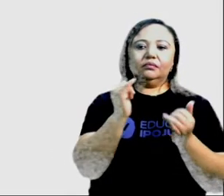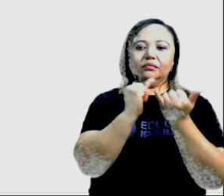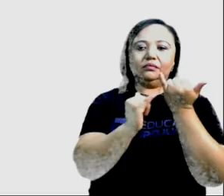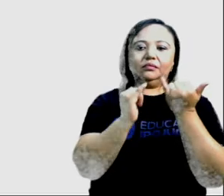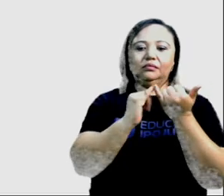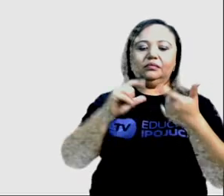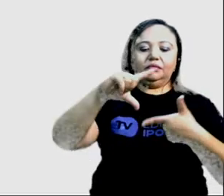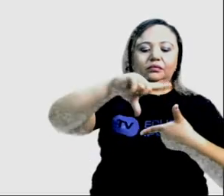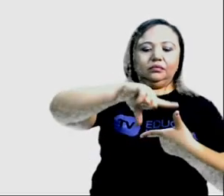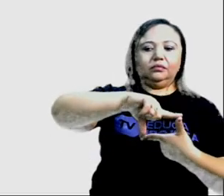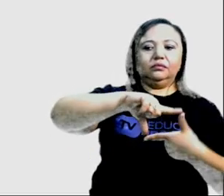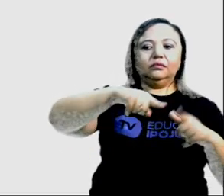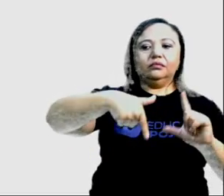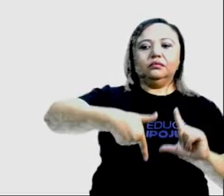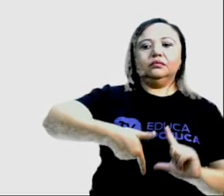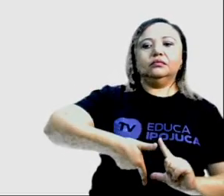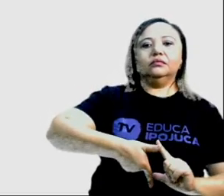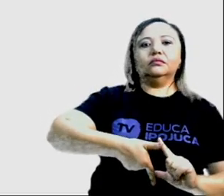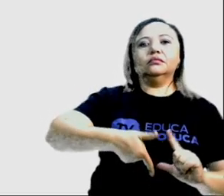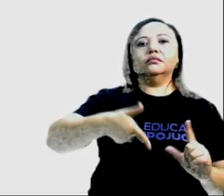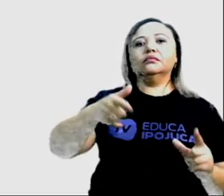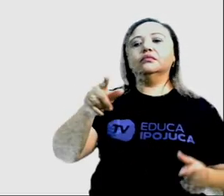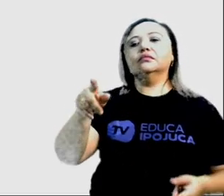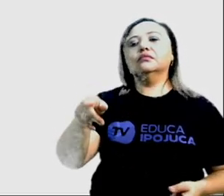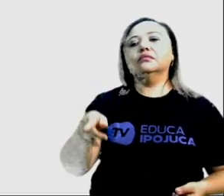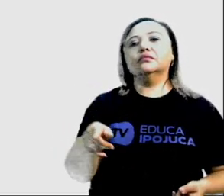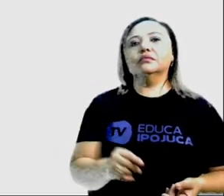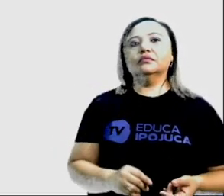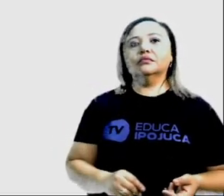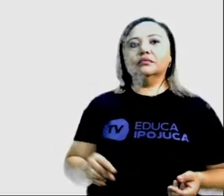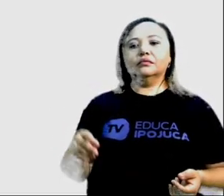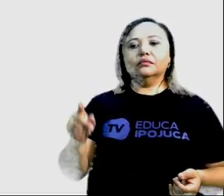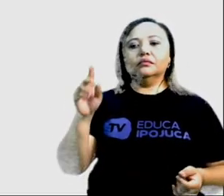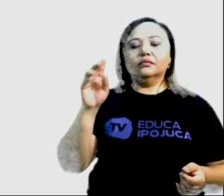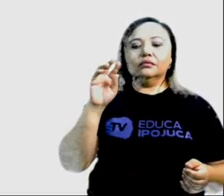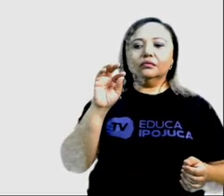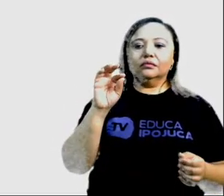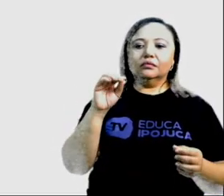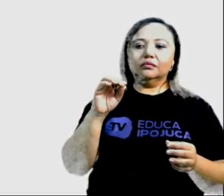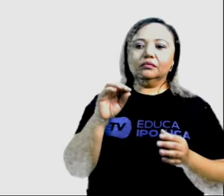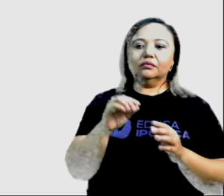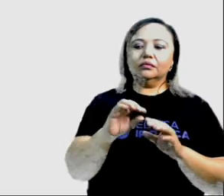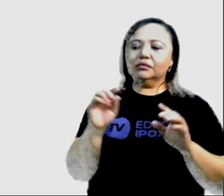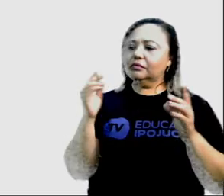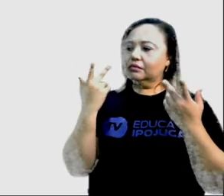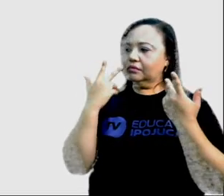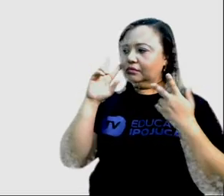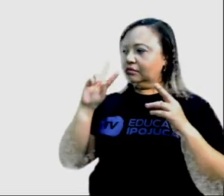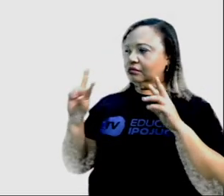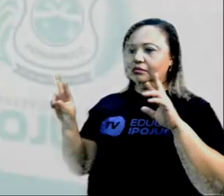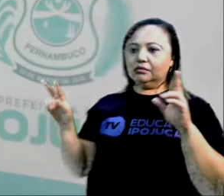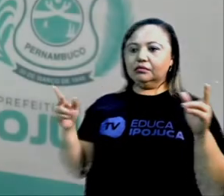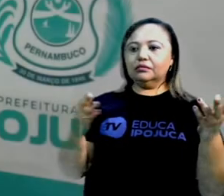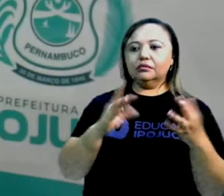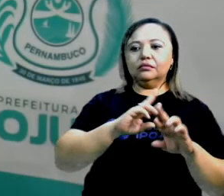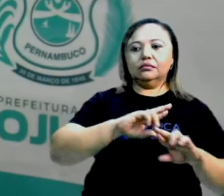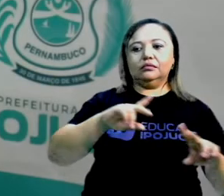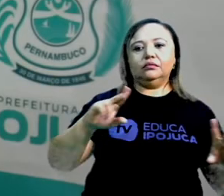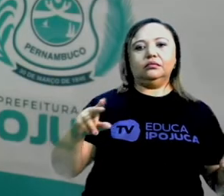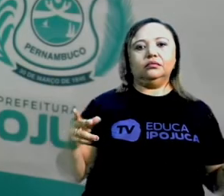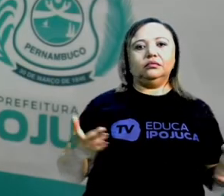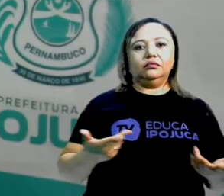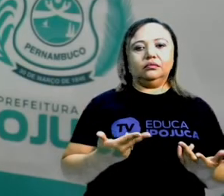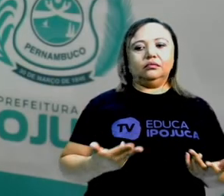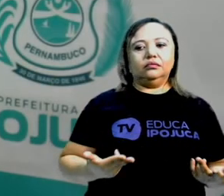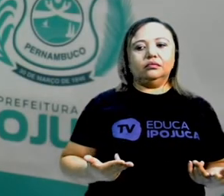planas. Como eu já falei para vocês, nós somos rodeados de figuras planas, não é